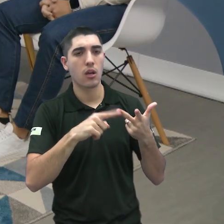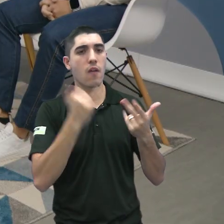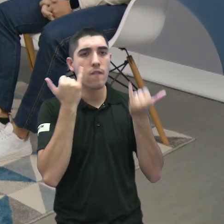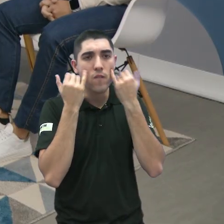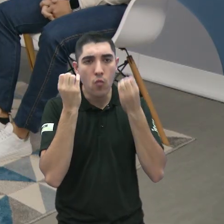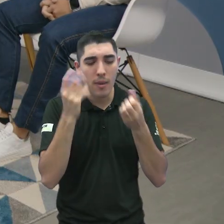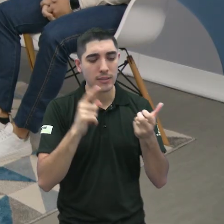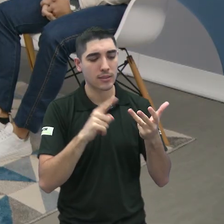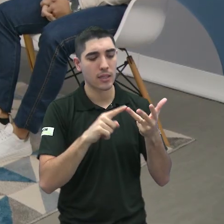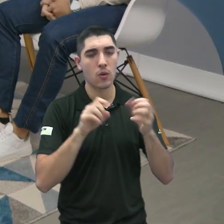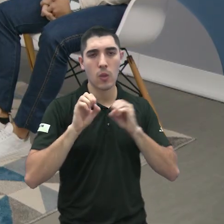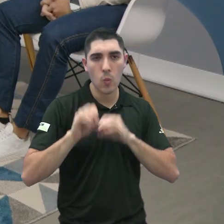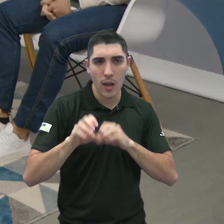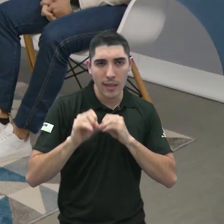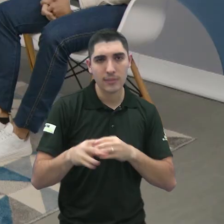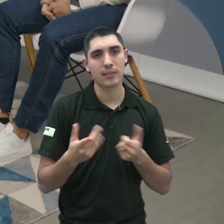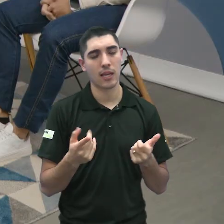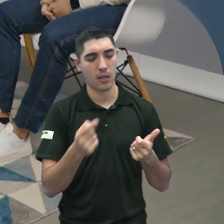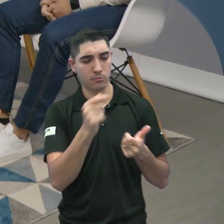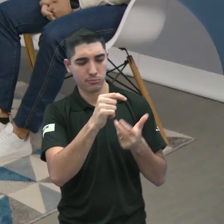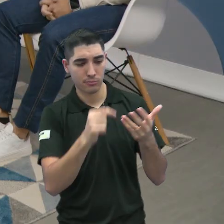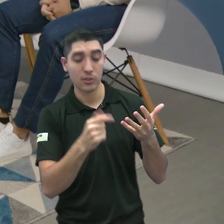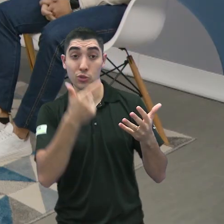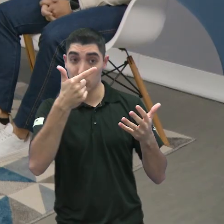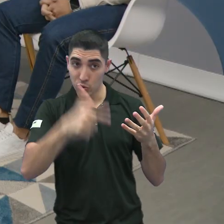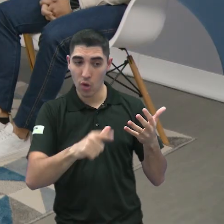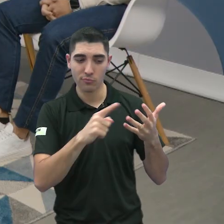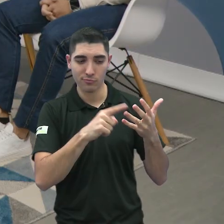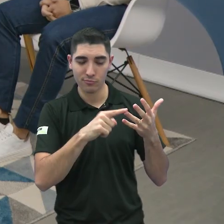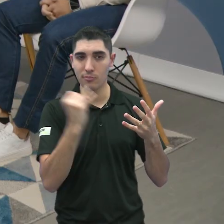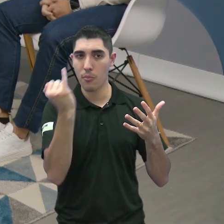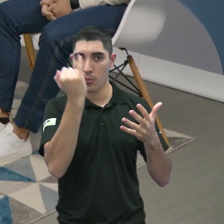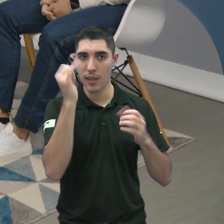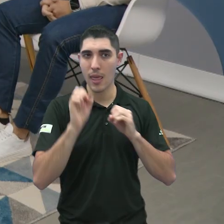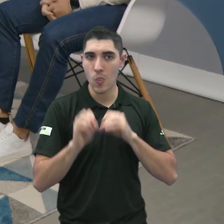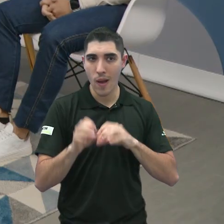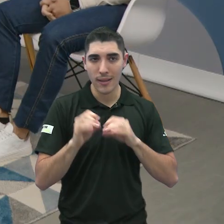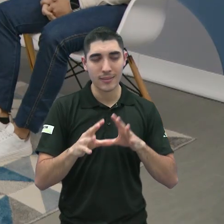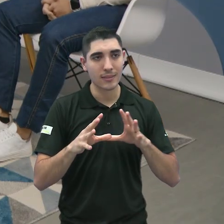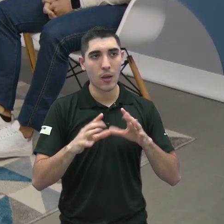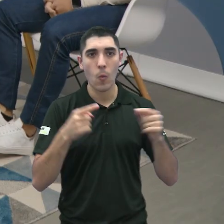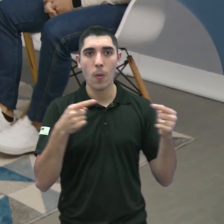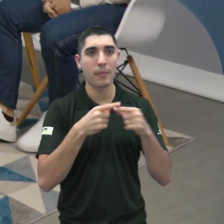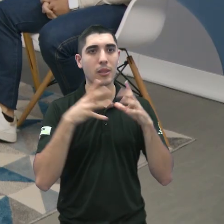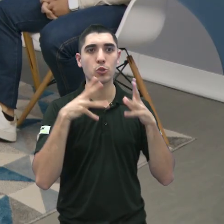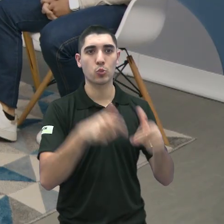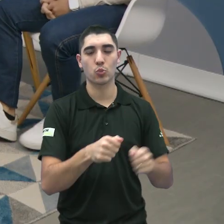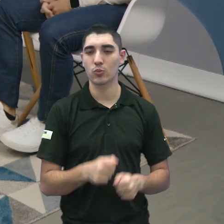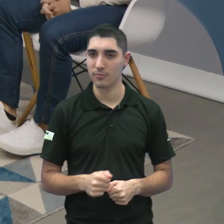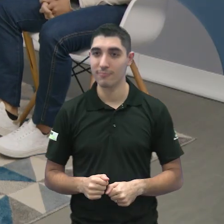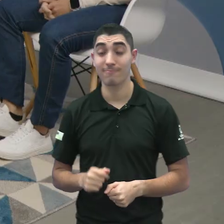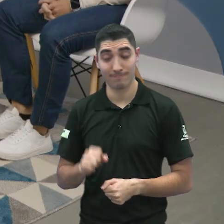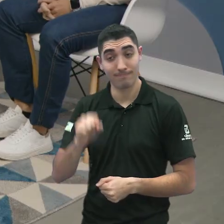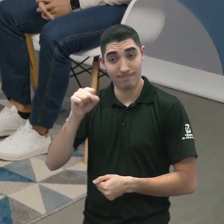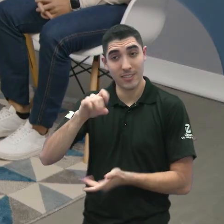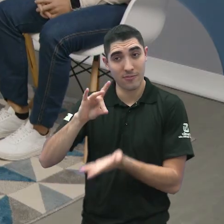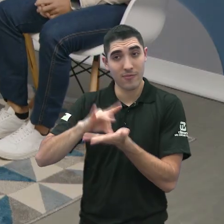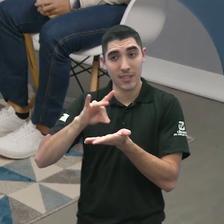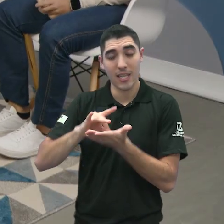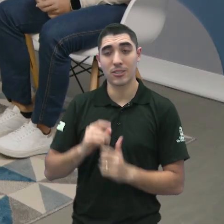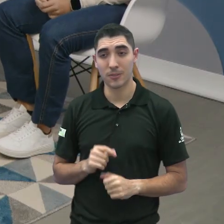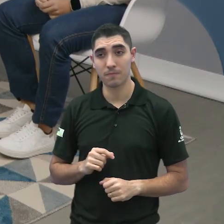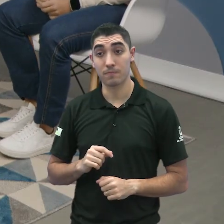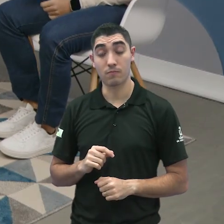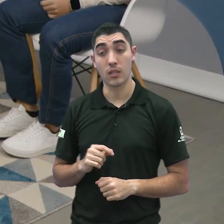a educação, mais uma vez, né? A gente precisa reforçar aqui, porque vale para tudo. Exato. Eu acho que o caminho é